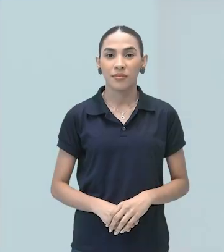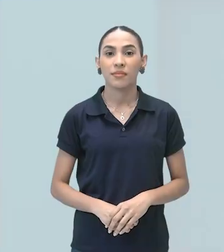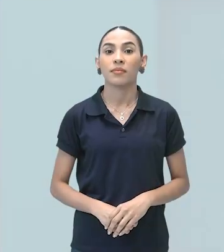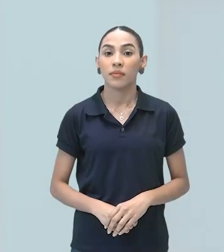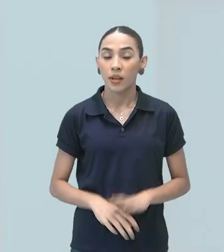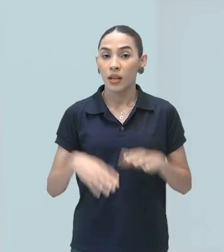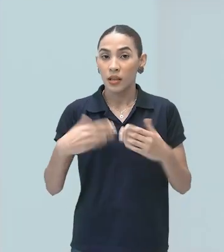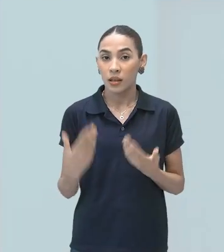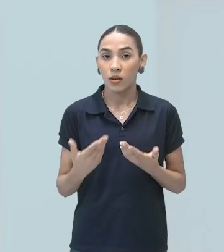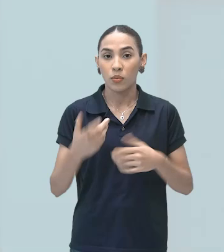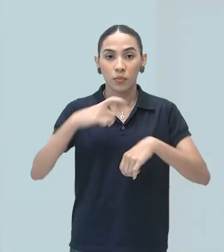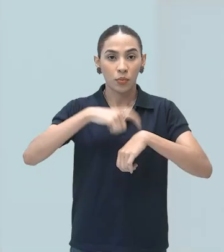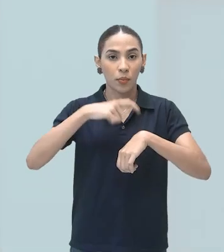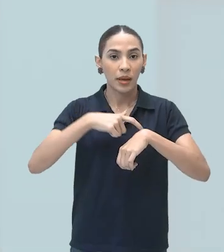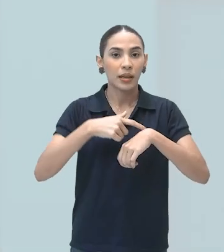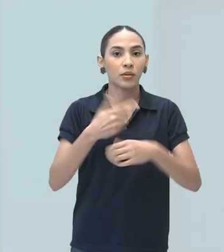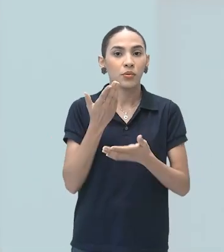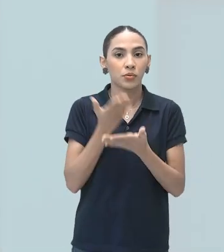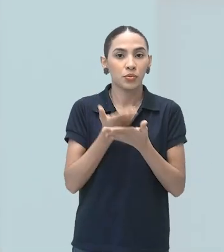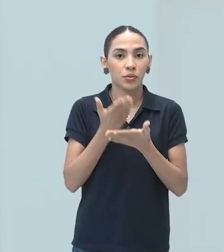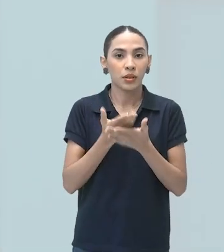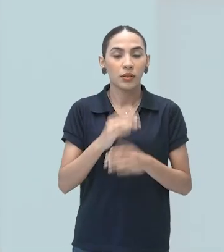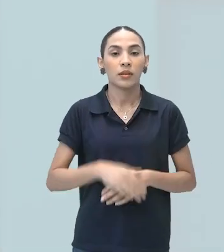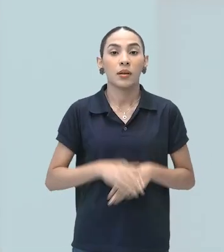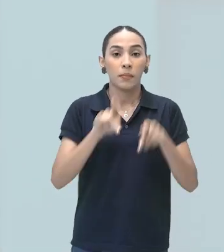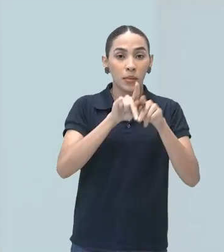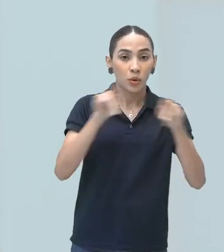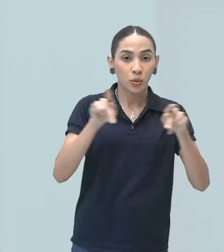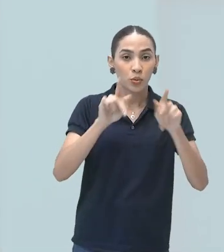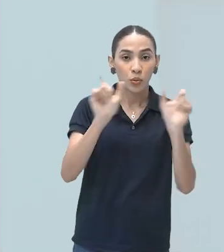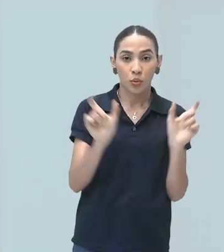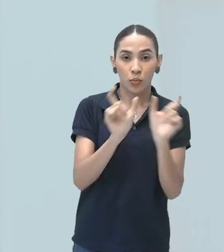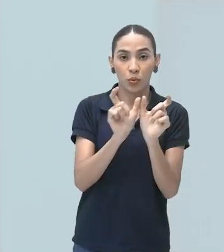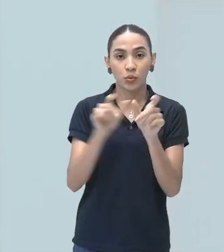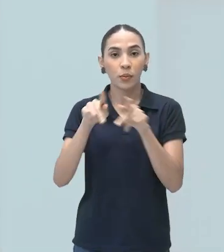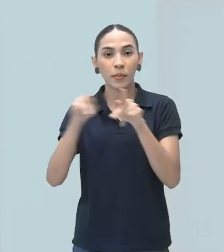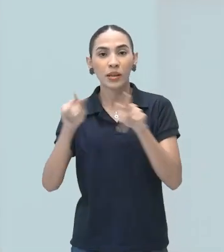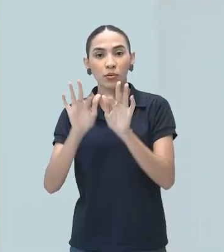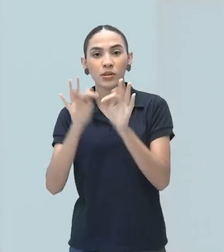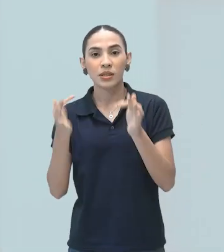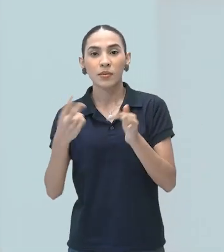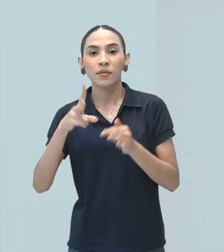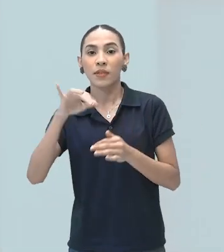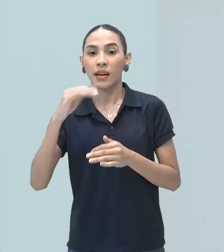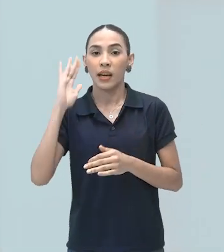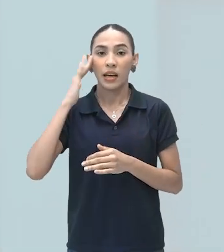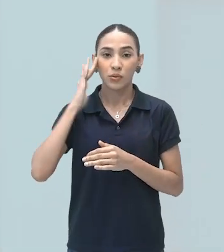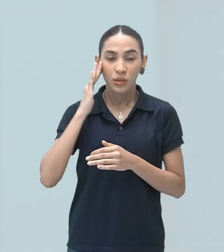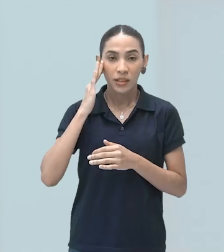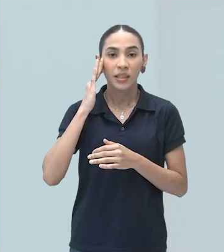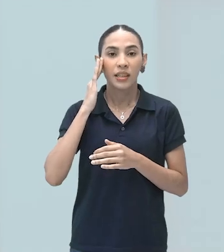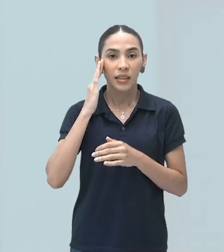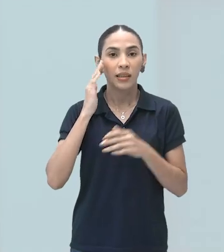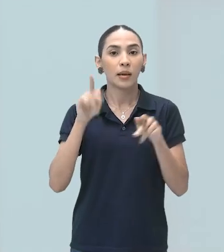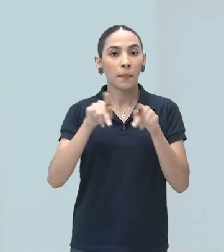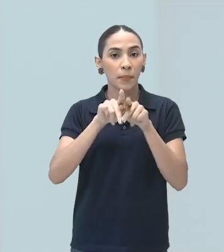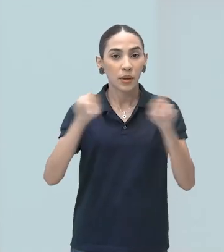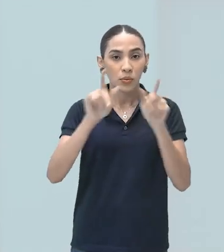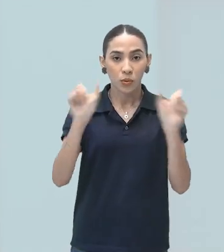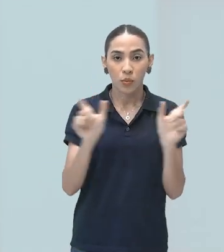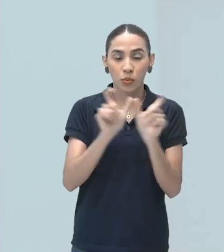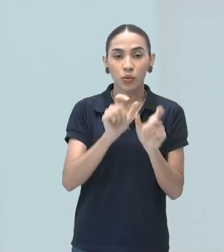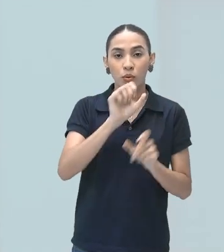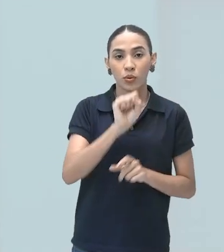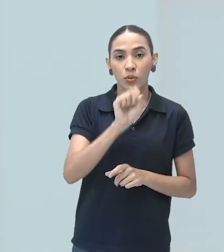Para a gente falar então um pouquinho sobre período composto, período simples, vai ajudar a gente a entender sobre períodos compostos por